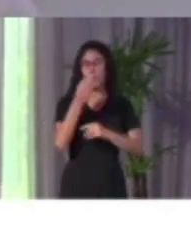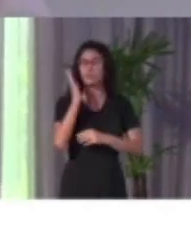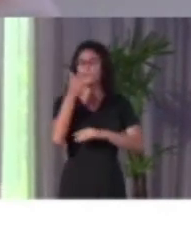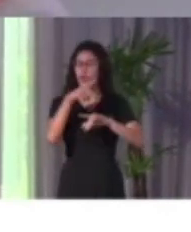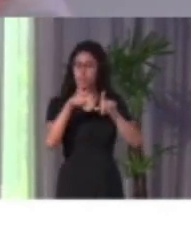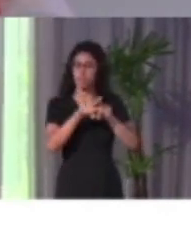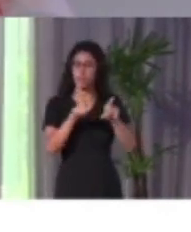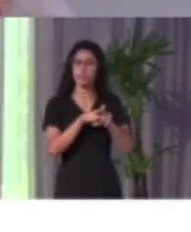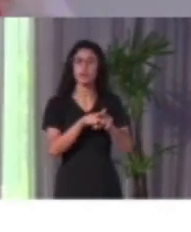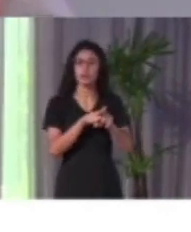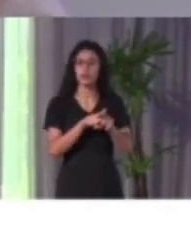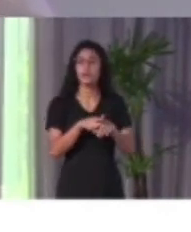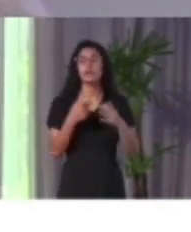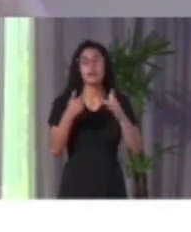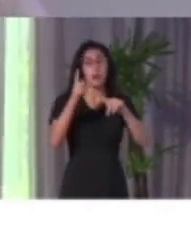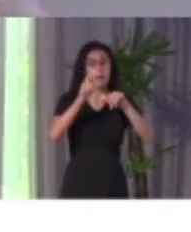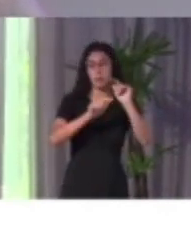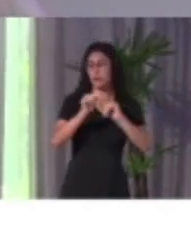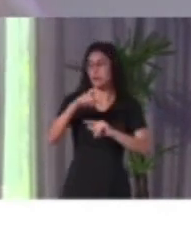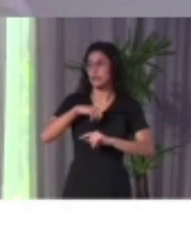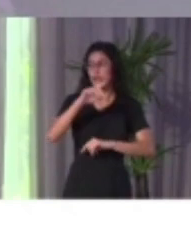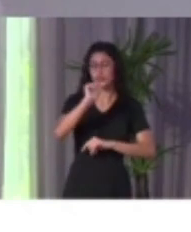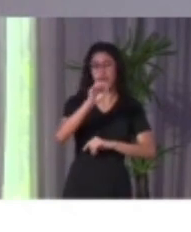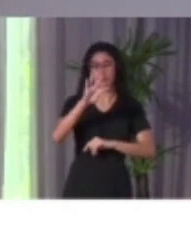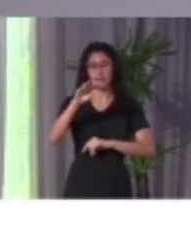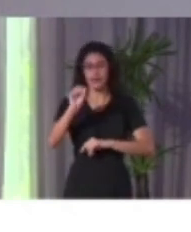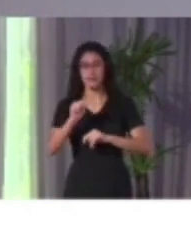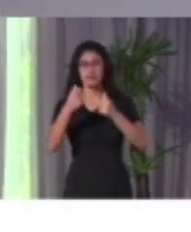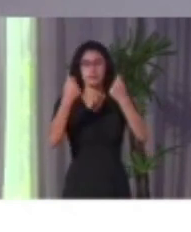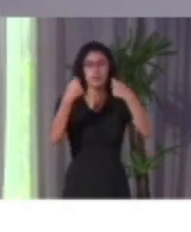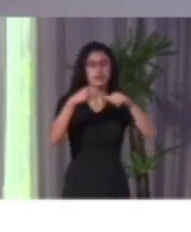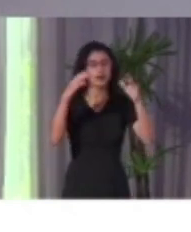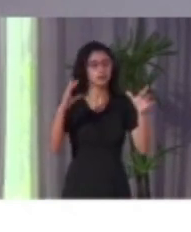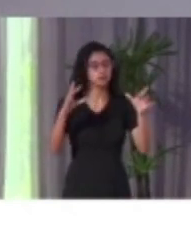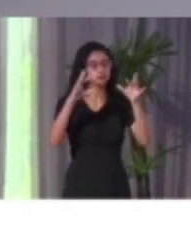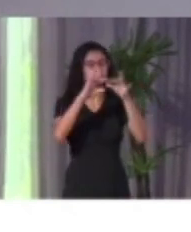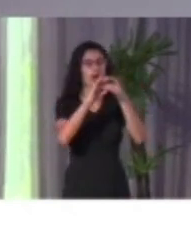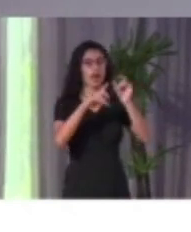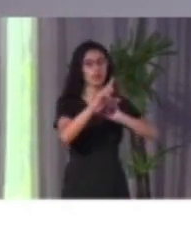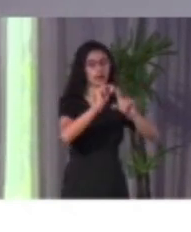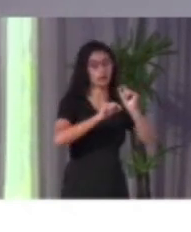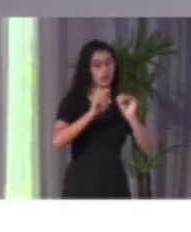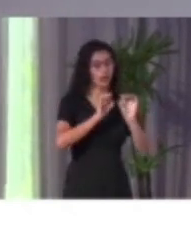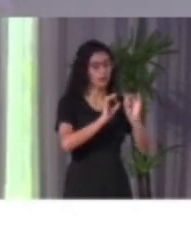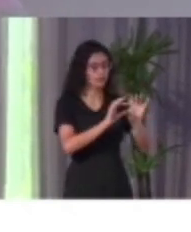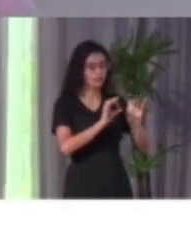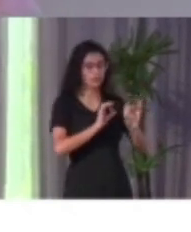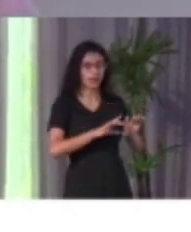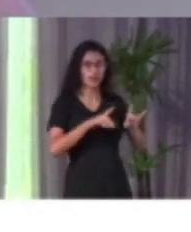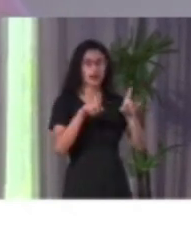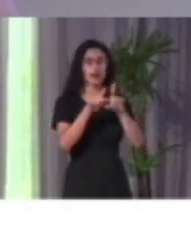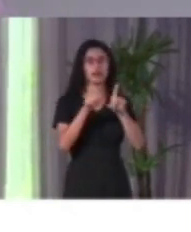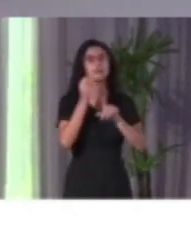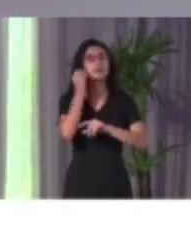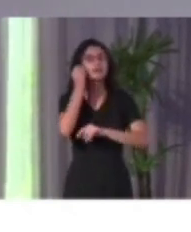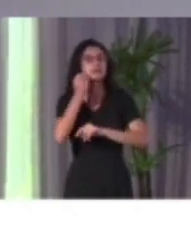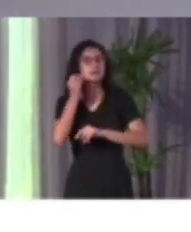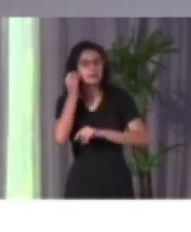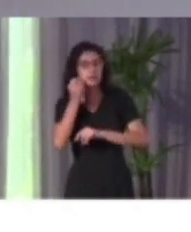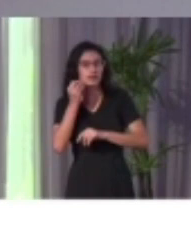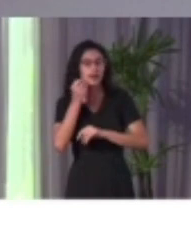foi. Então, as agências de ATS devem conciliar as decisões técnicas e as